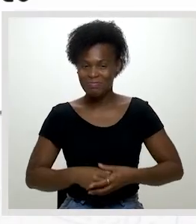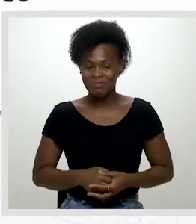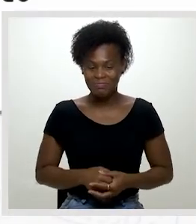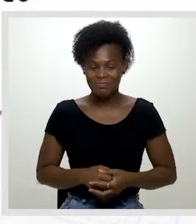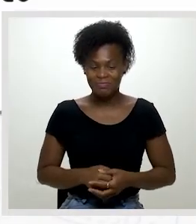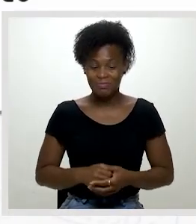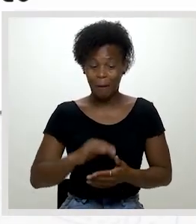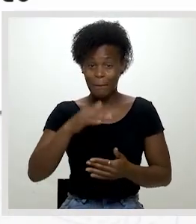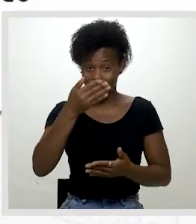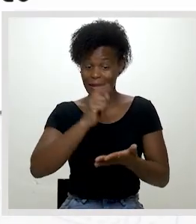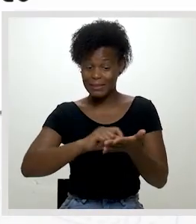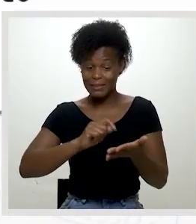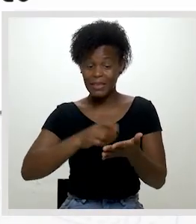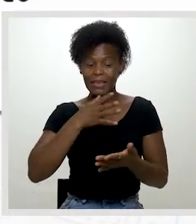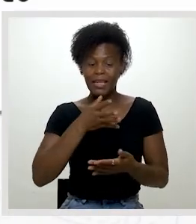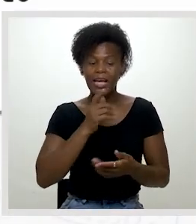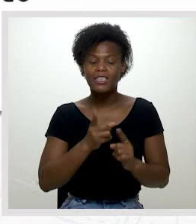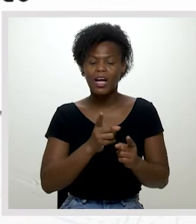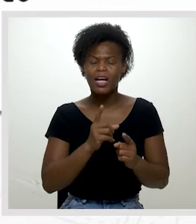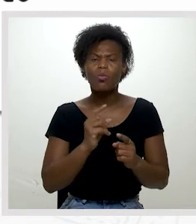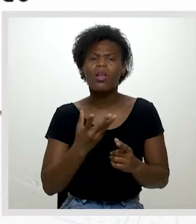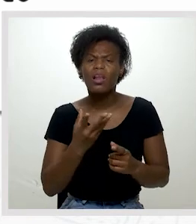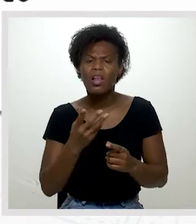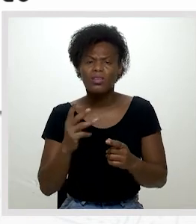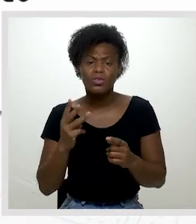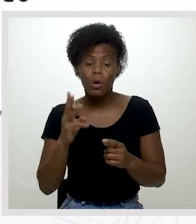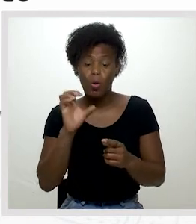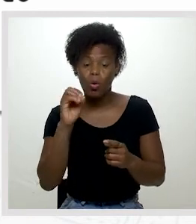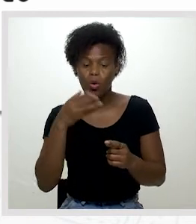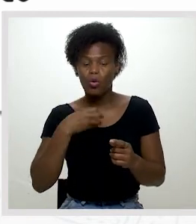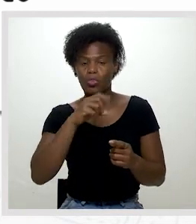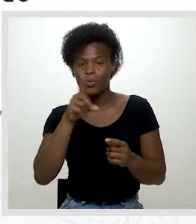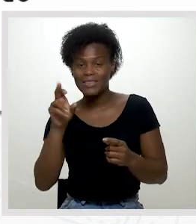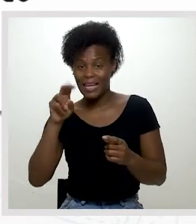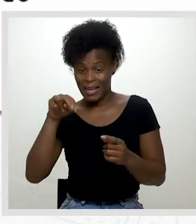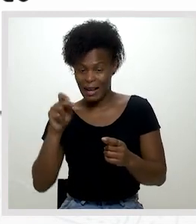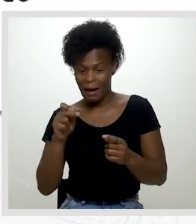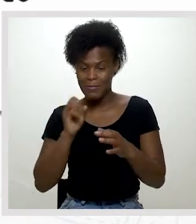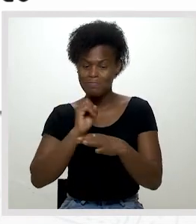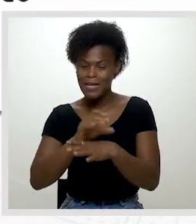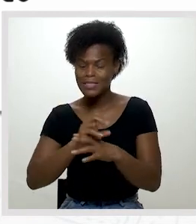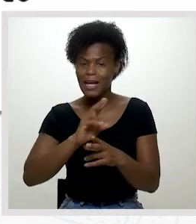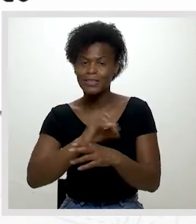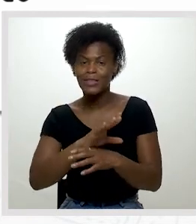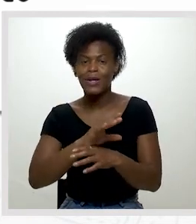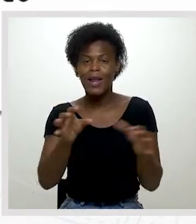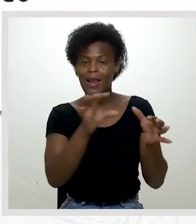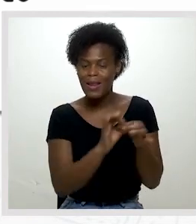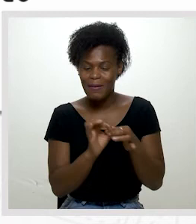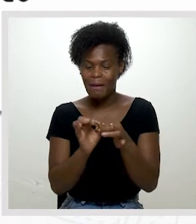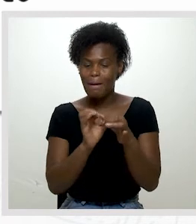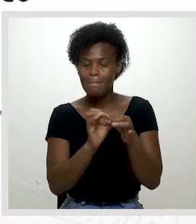primeiro exercício, diz aqui: a que codões do RNA mensageiro se ligarão moléculas de RNA